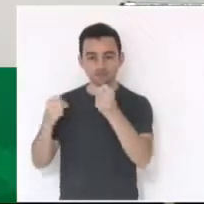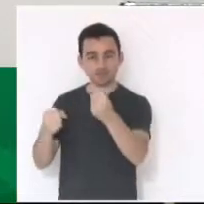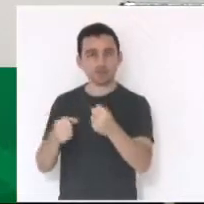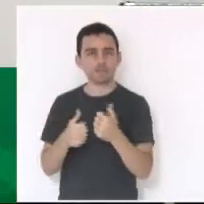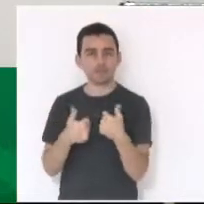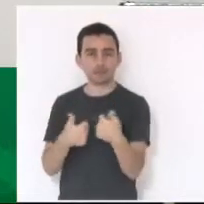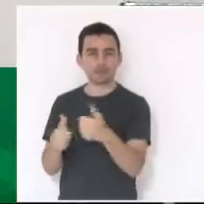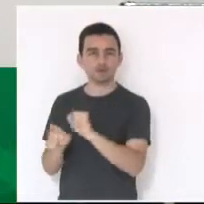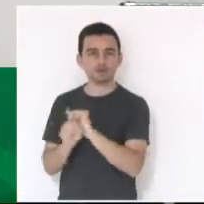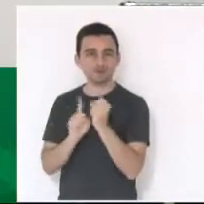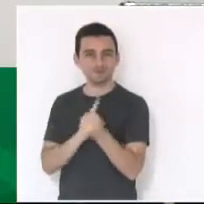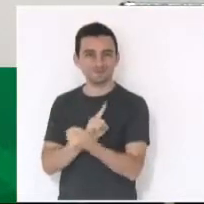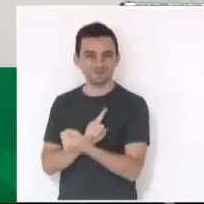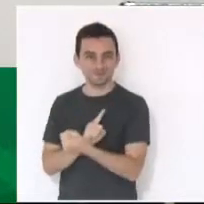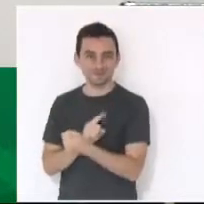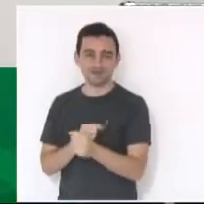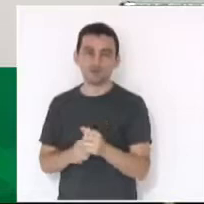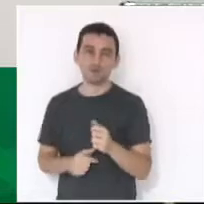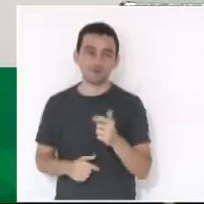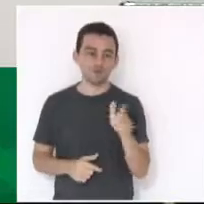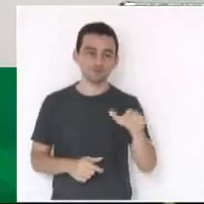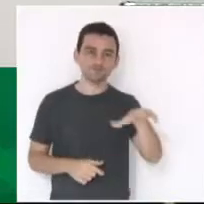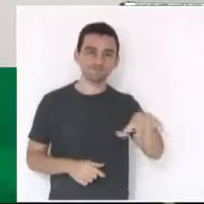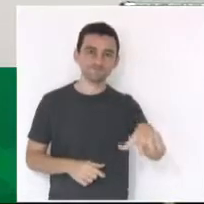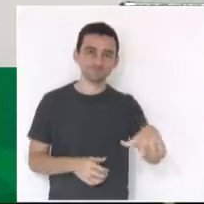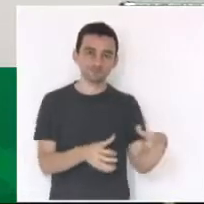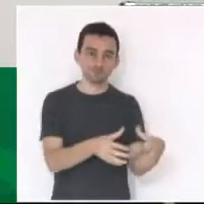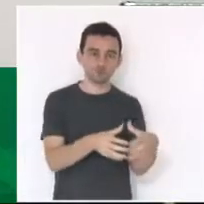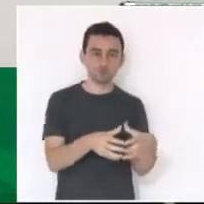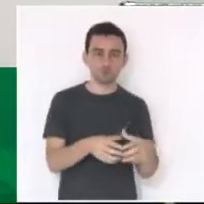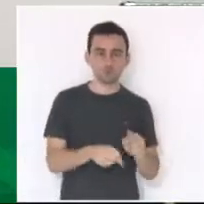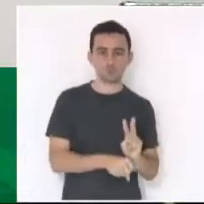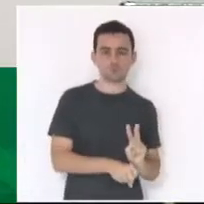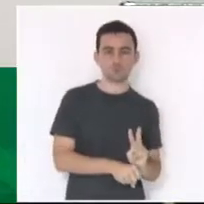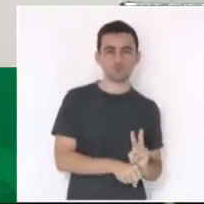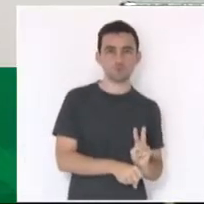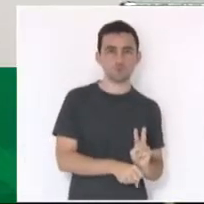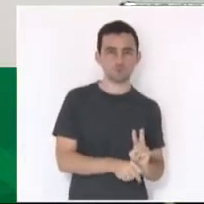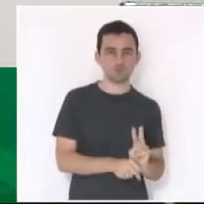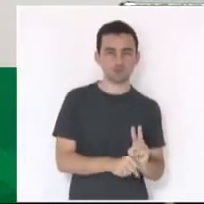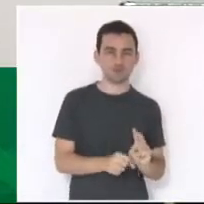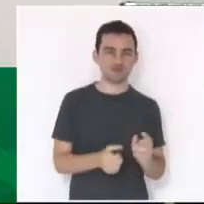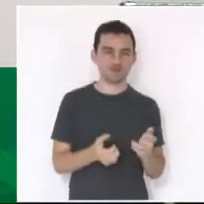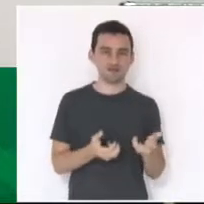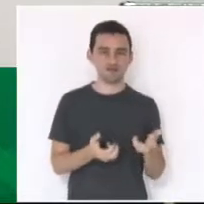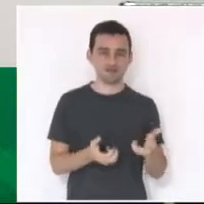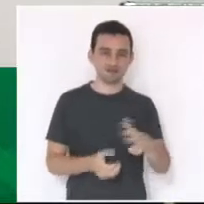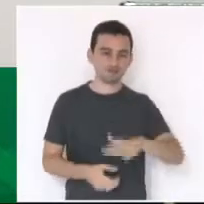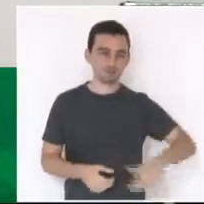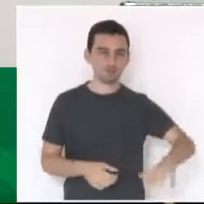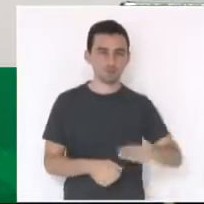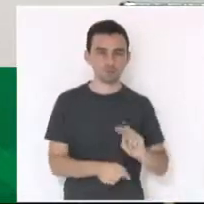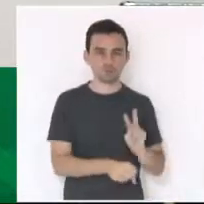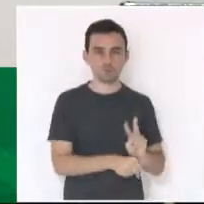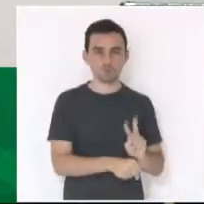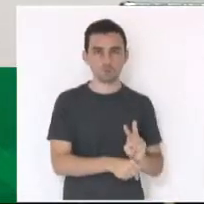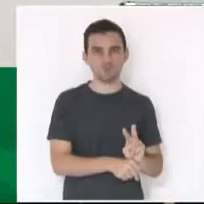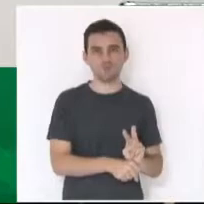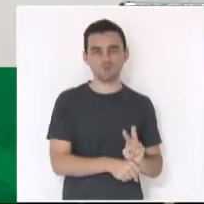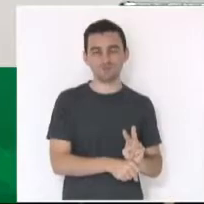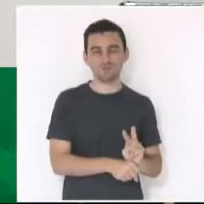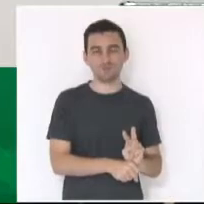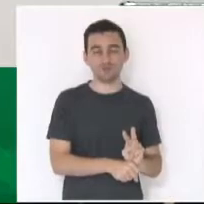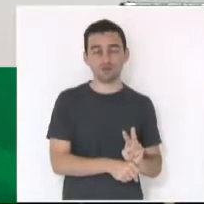Social e de outro lado forças conservadoras que defendem o estado mínimo é neste cenário